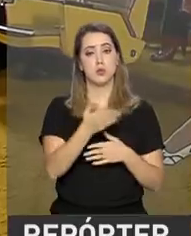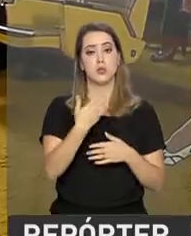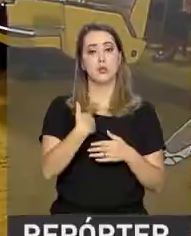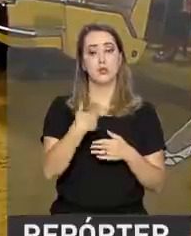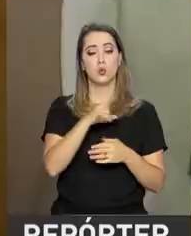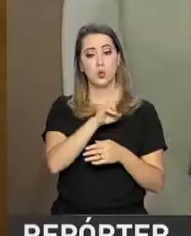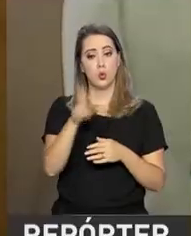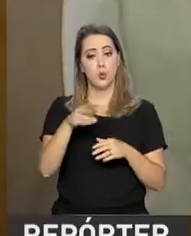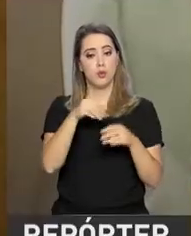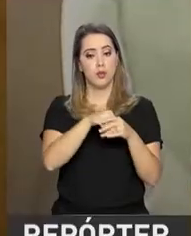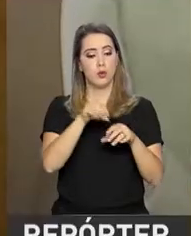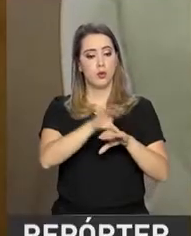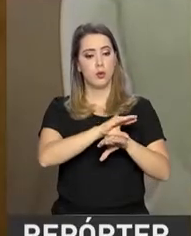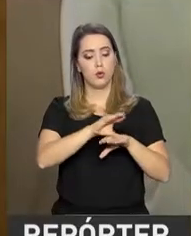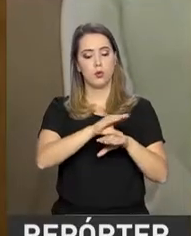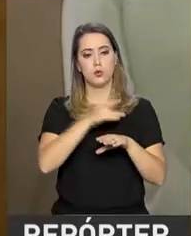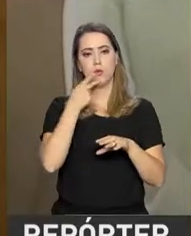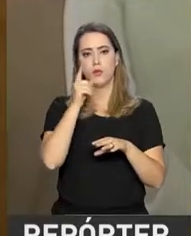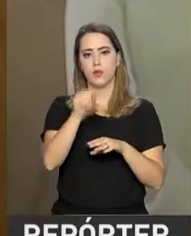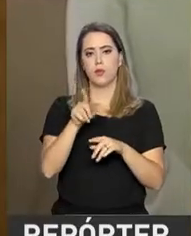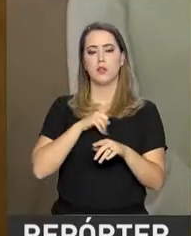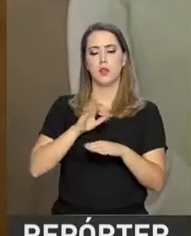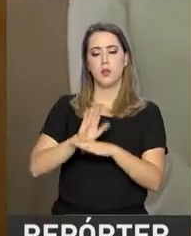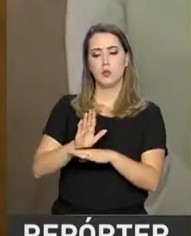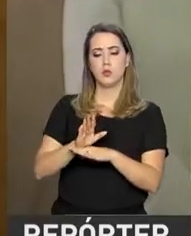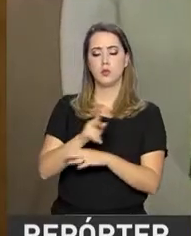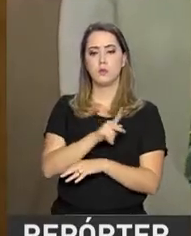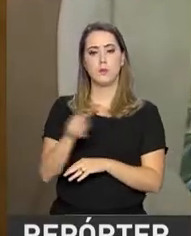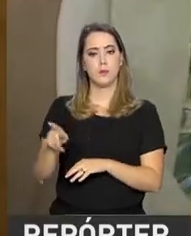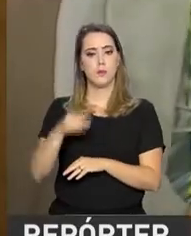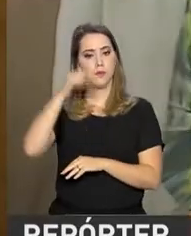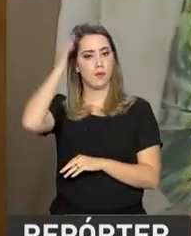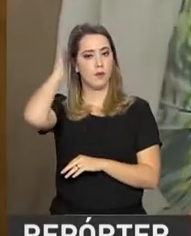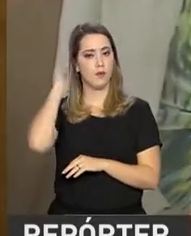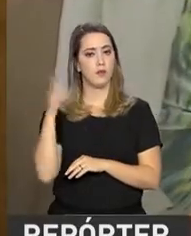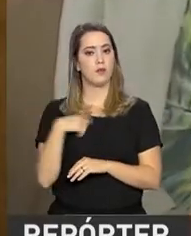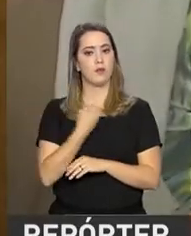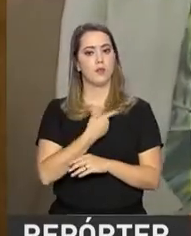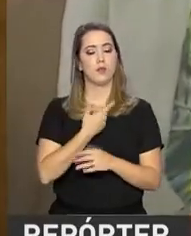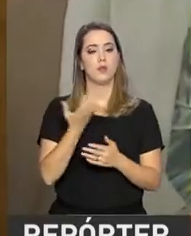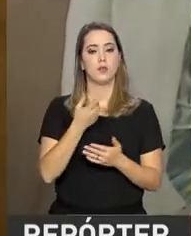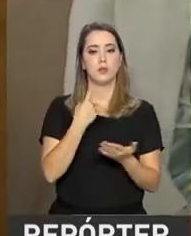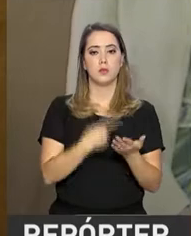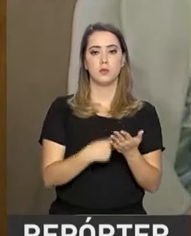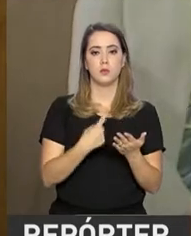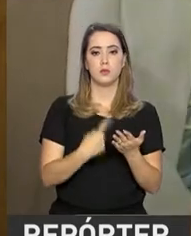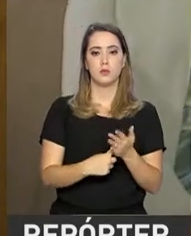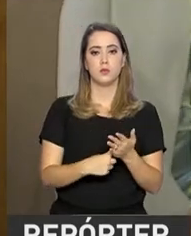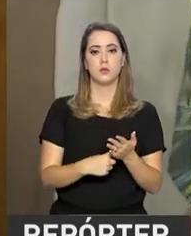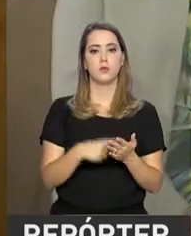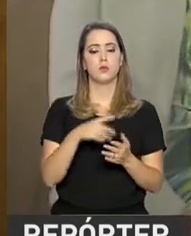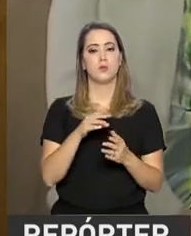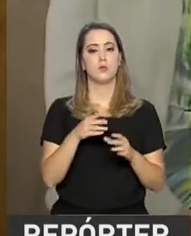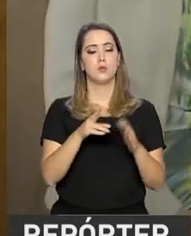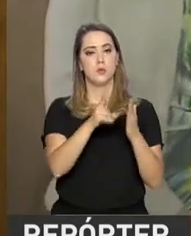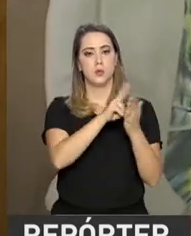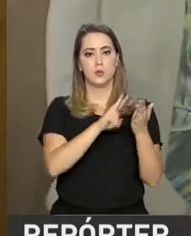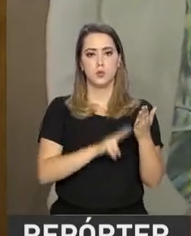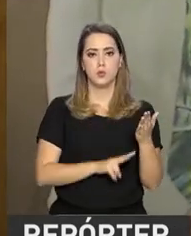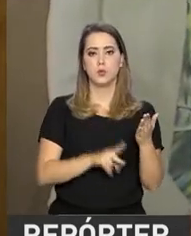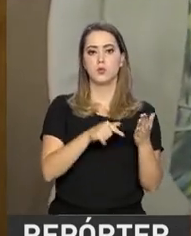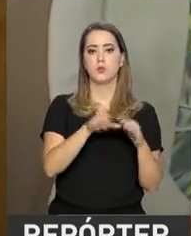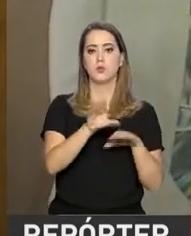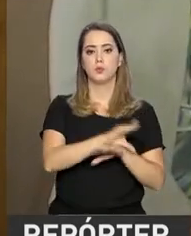e diz olha tem apoio do presidente da república e nós queremos o cumprimento do texto confessional acho que esta é uma uma mobilização